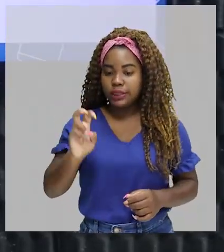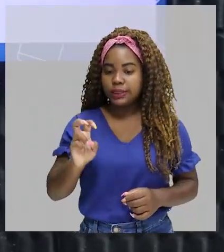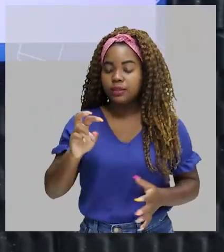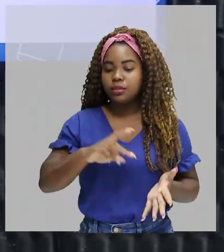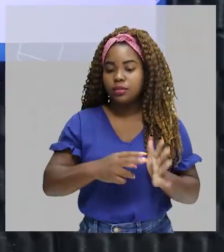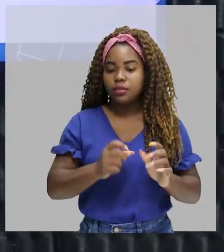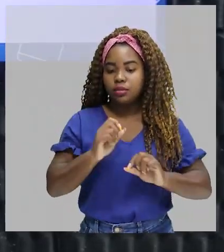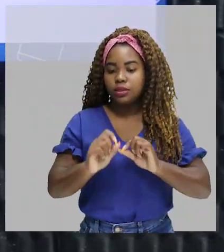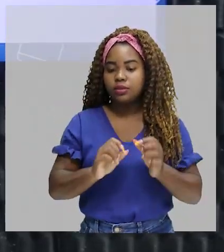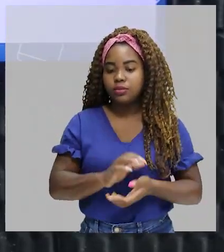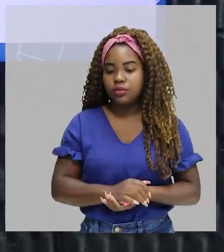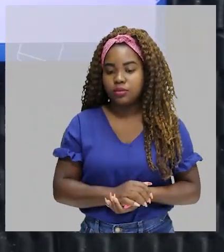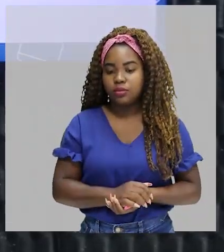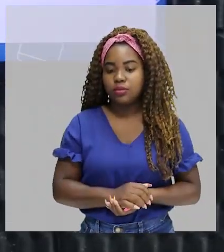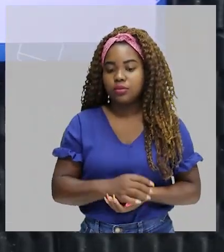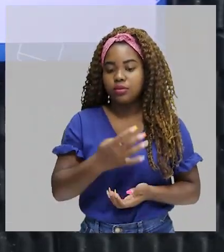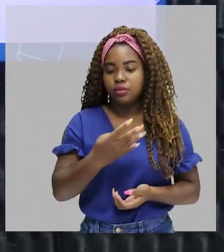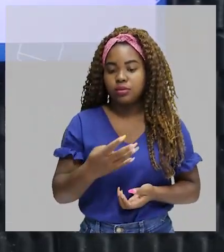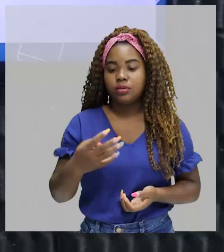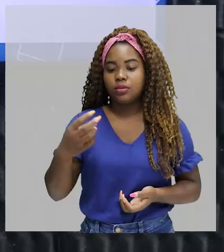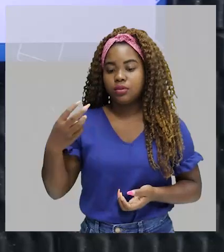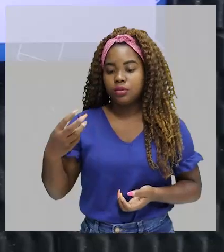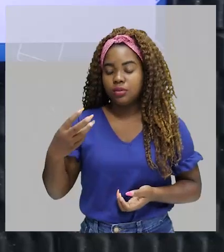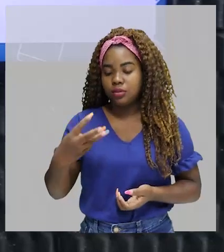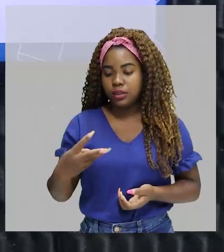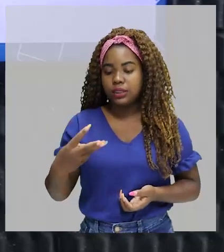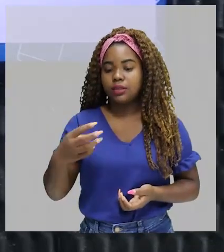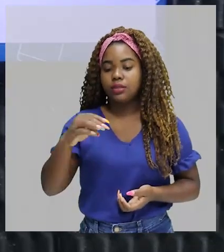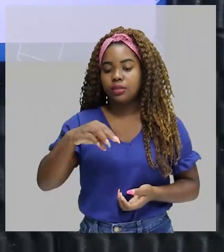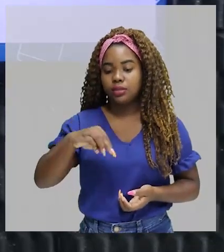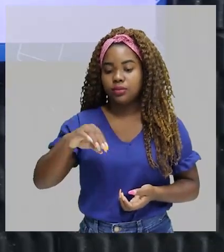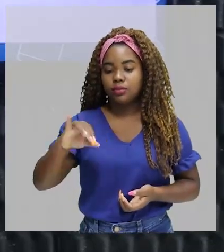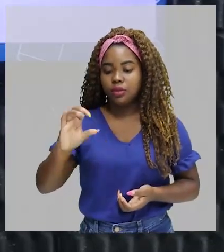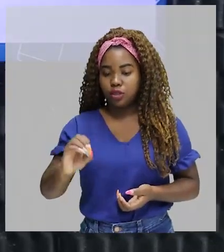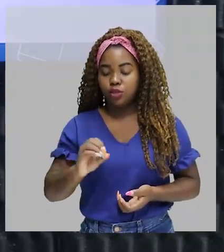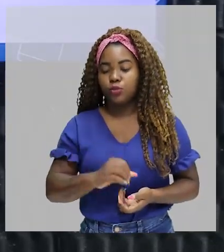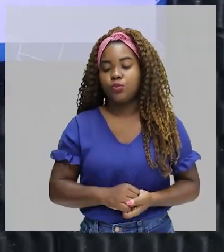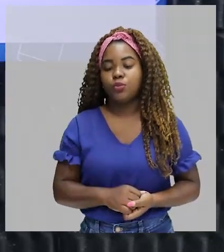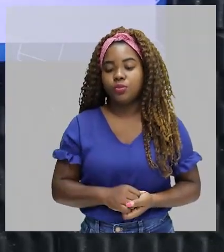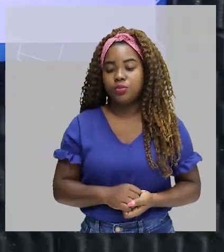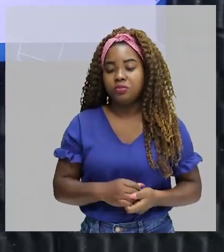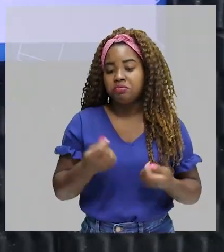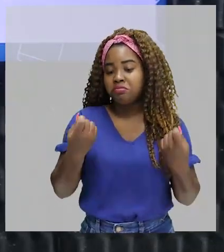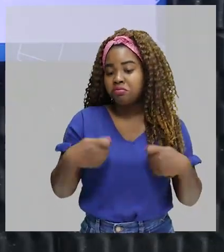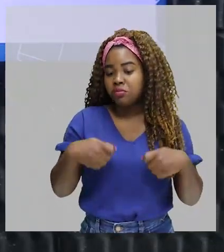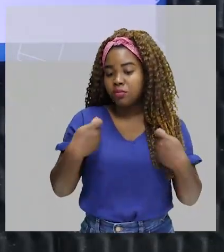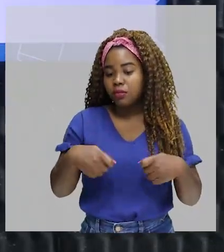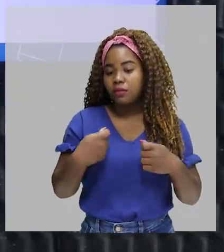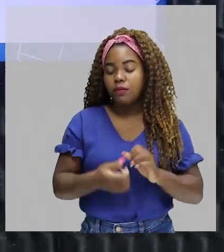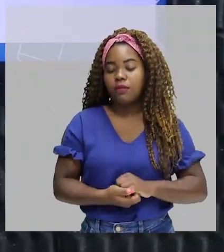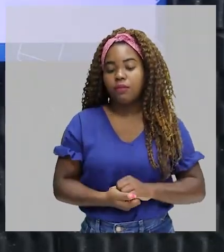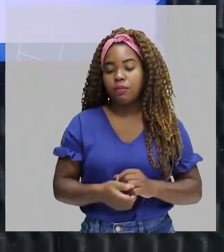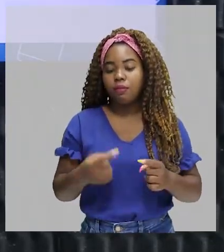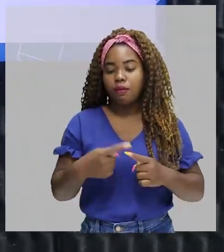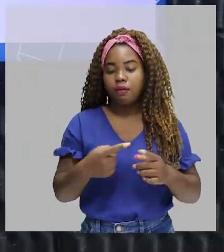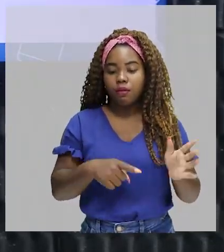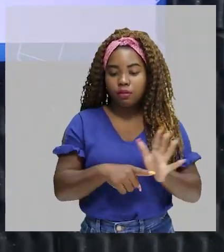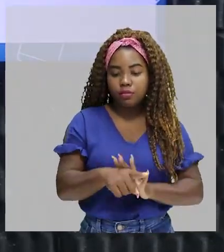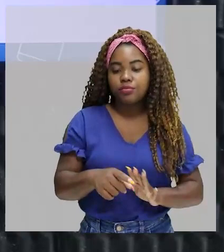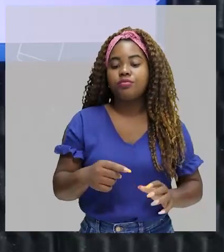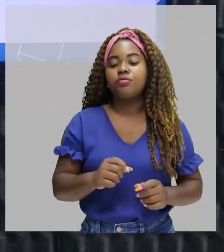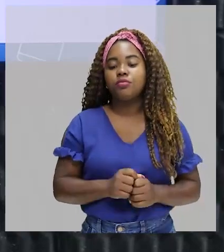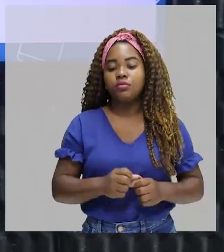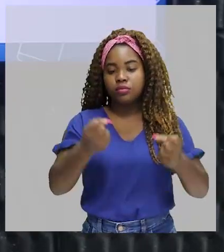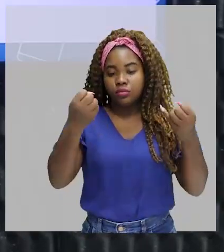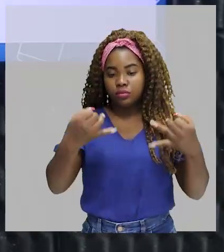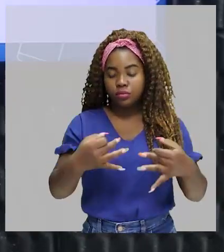dizer que eu estou interpolando 43 meios aritméticos, tá? Então, eu preciso, porque a questão me perguntou exatamente